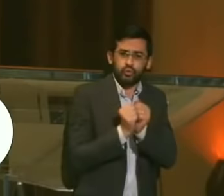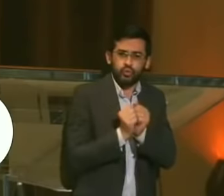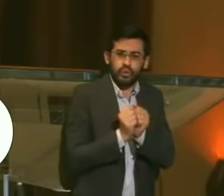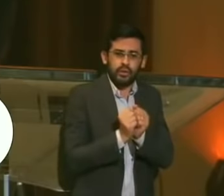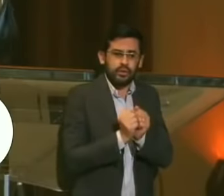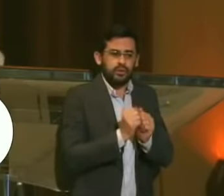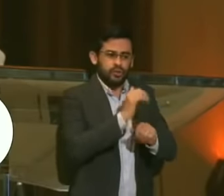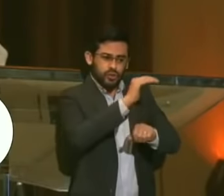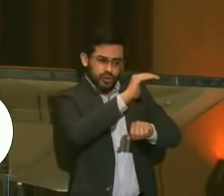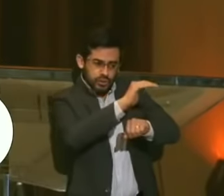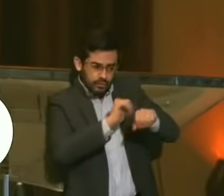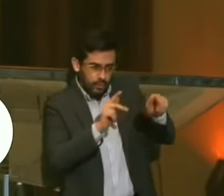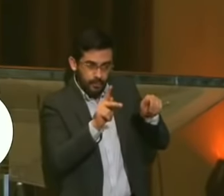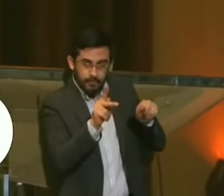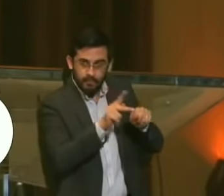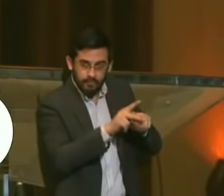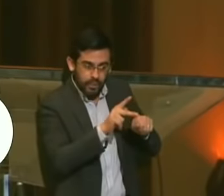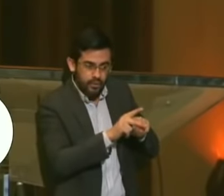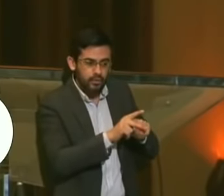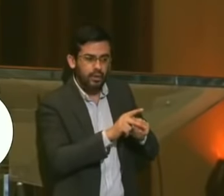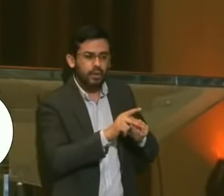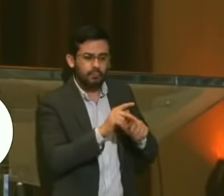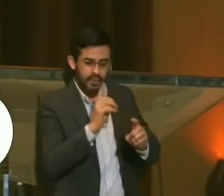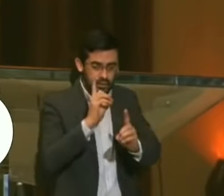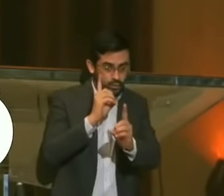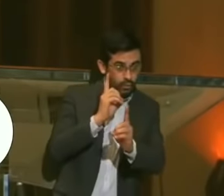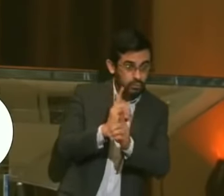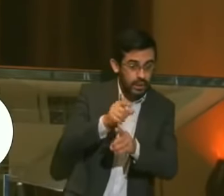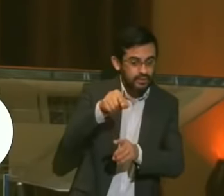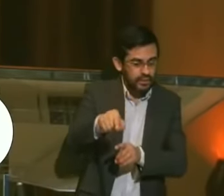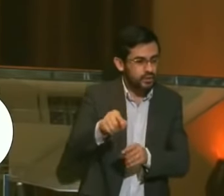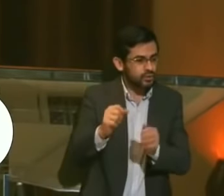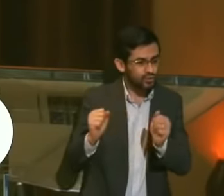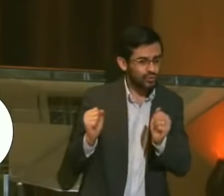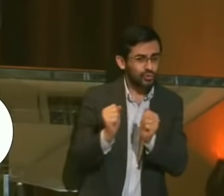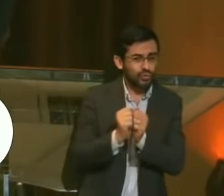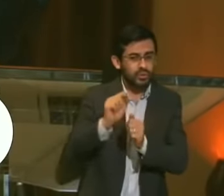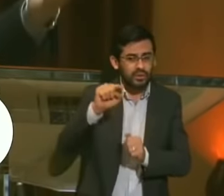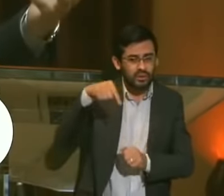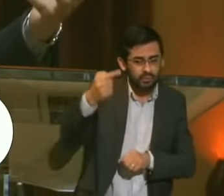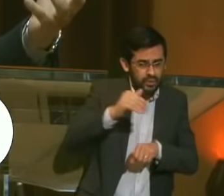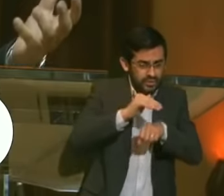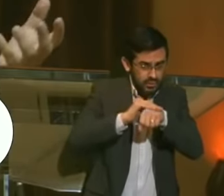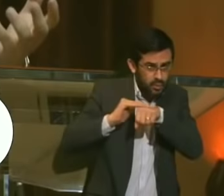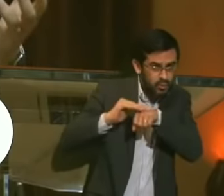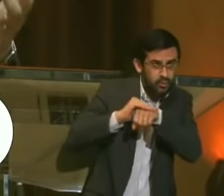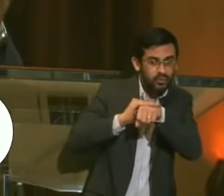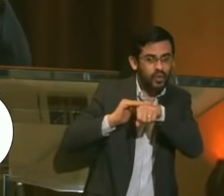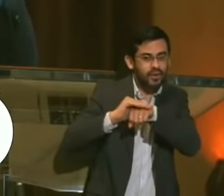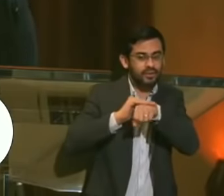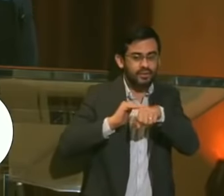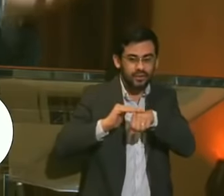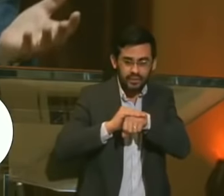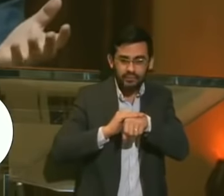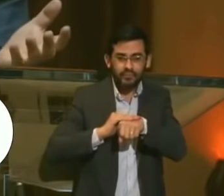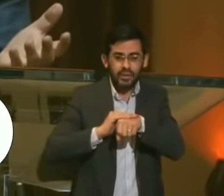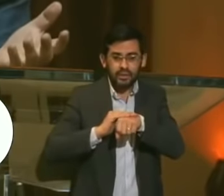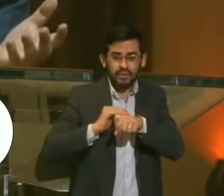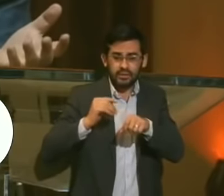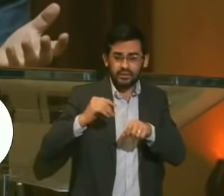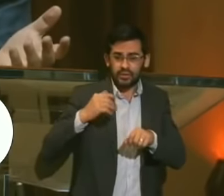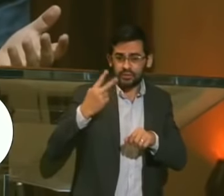especial de chamar Pedro para que encontrasse com ele e depois ter aquela conversa que teve lá na